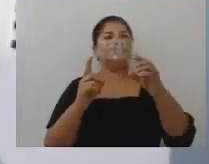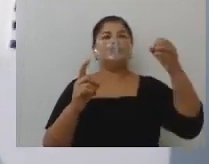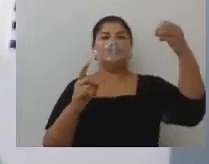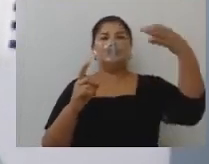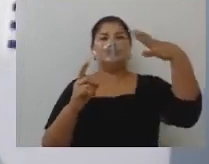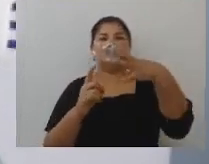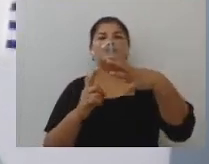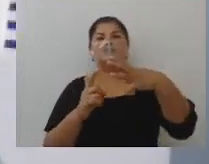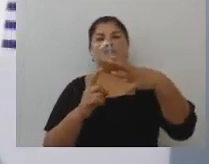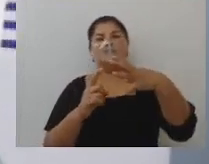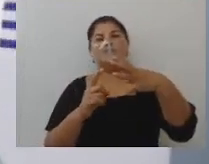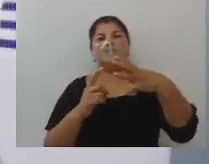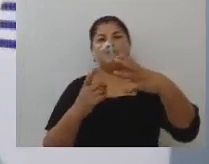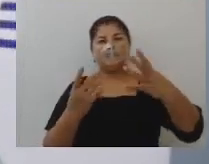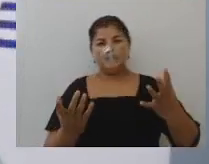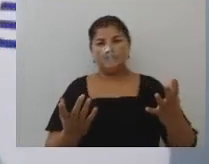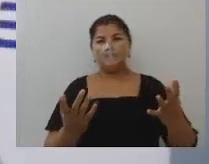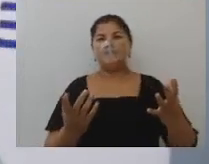térmica.